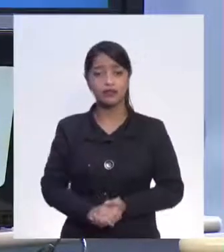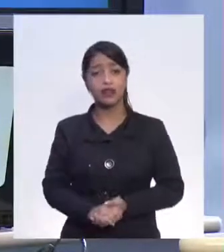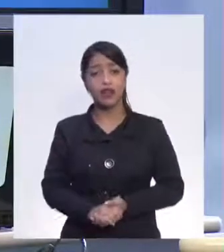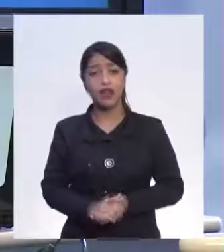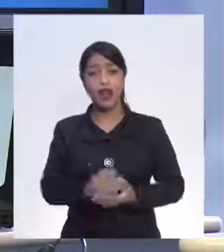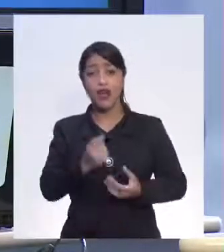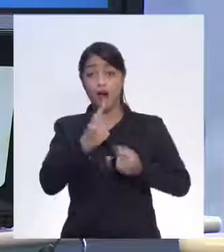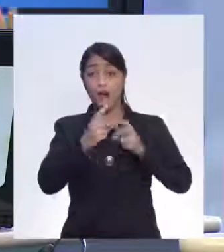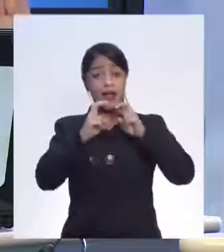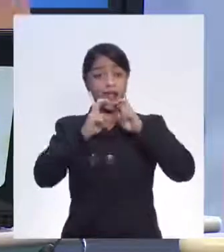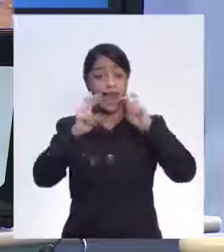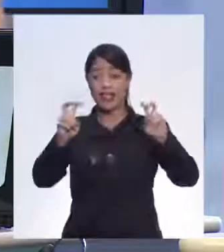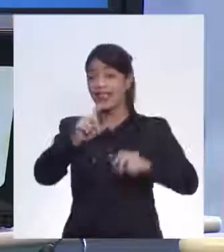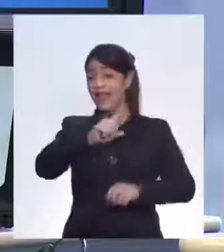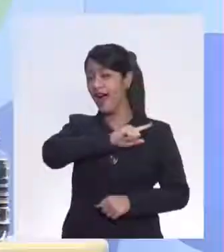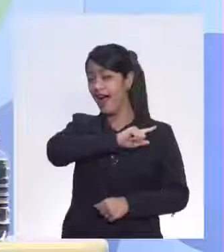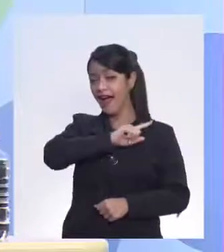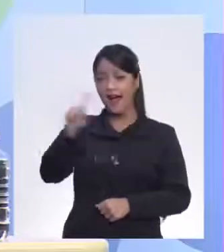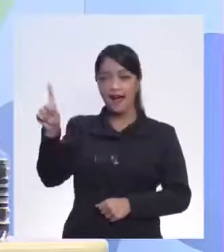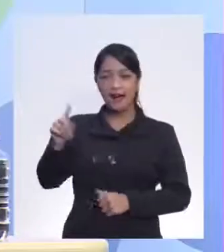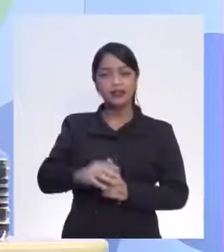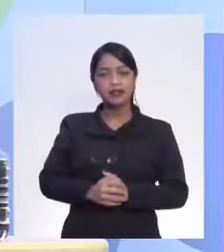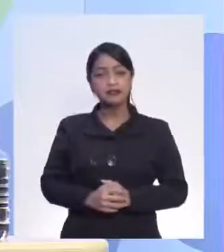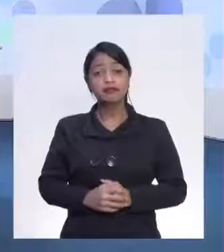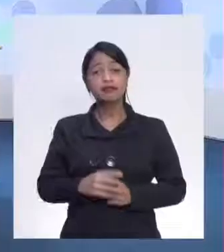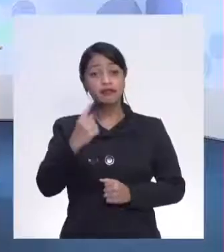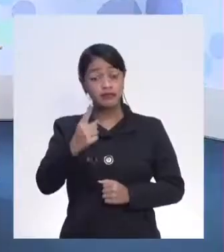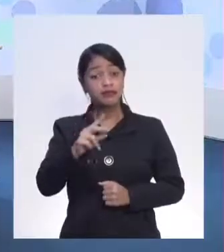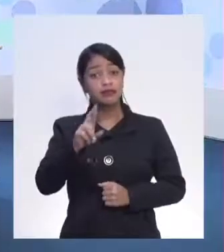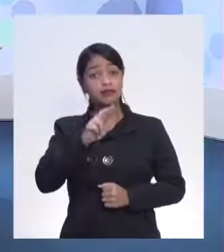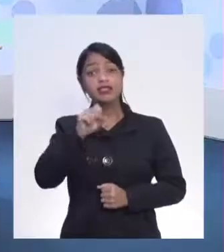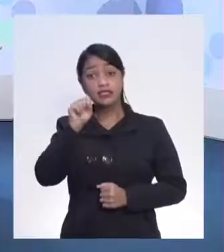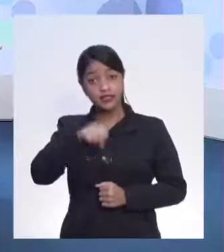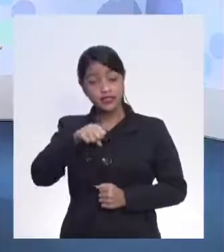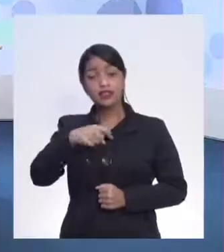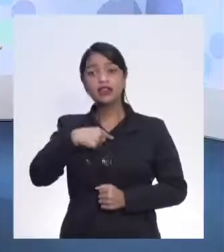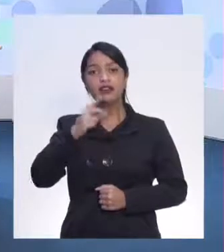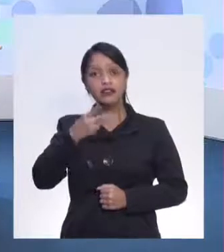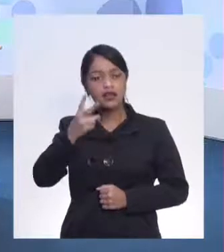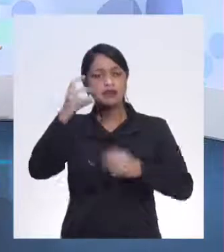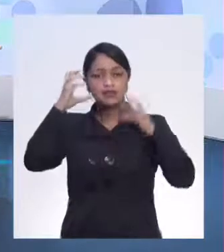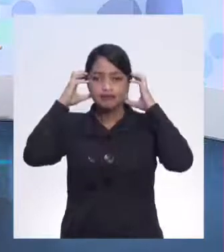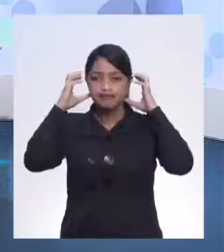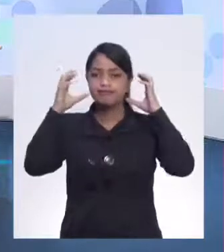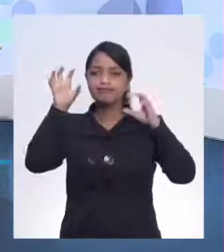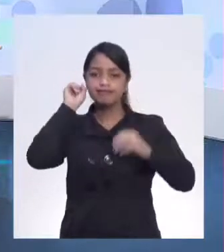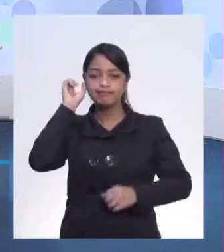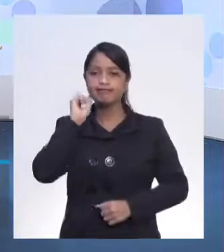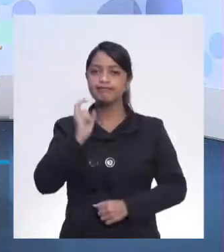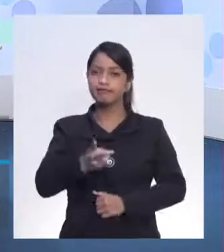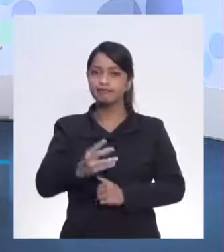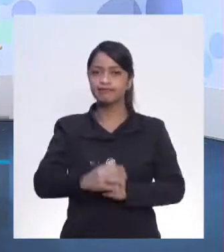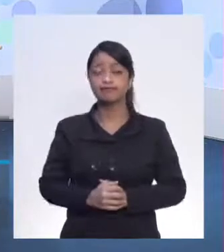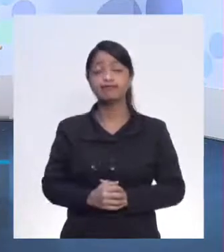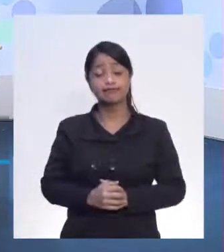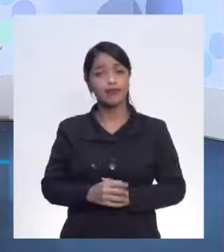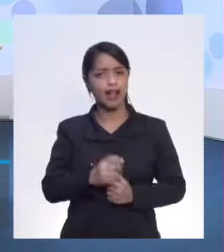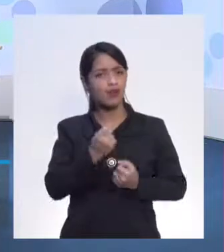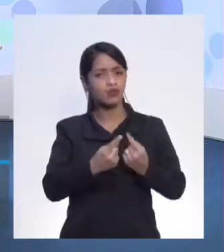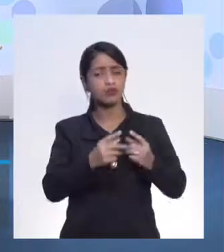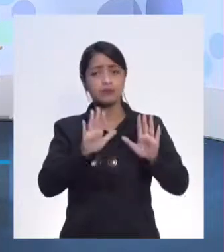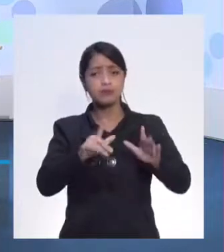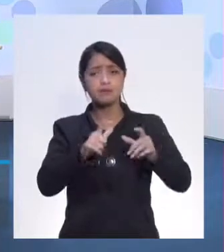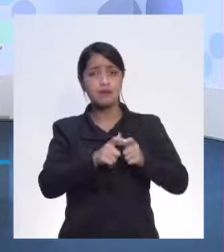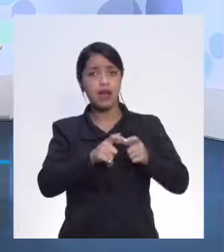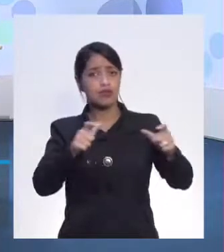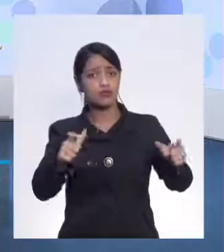tem gente gritando aqui, não. Uma colocou, sim, sempre escuto. Uma colocou aqui. Ah, sim, alguns, mas a maioria. Era